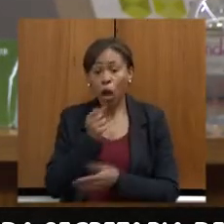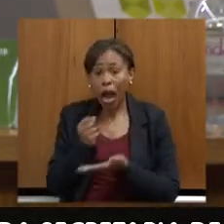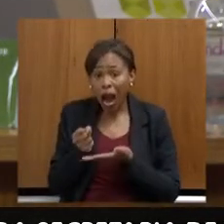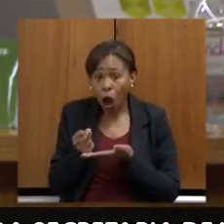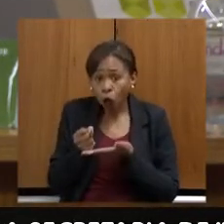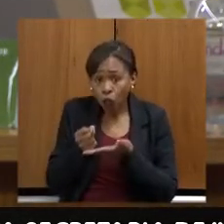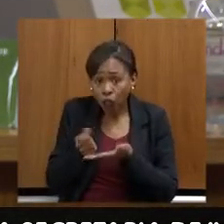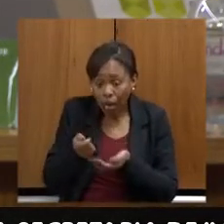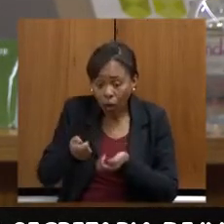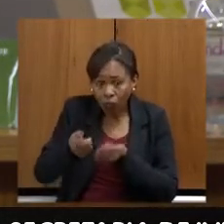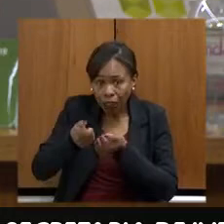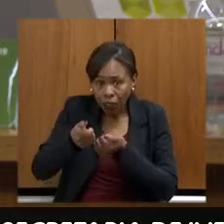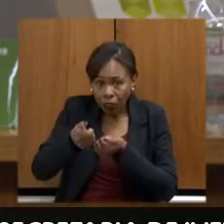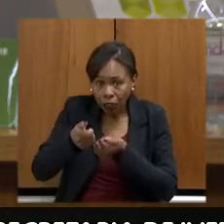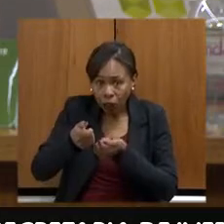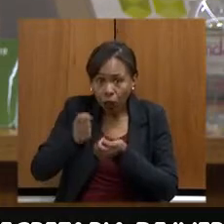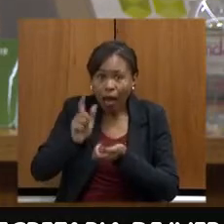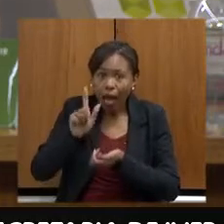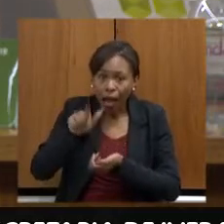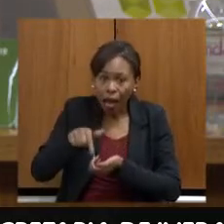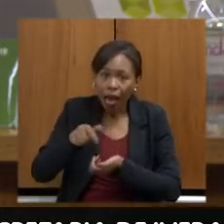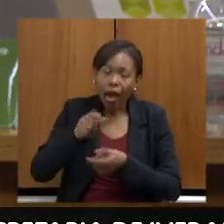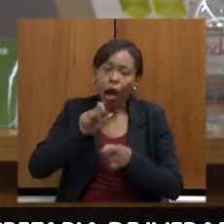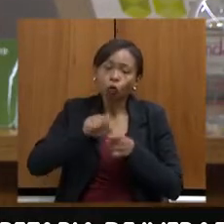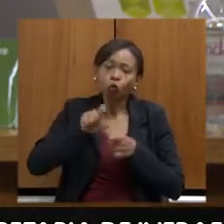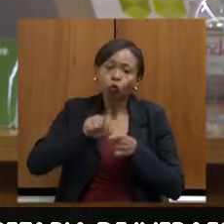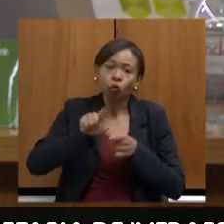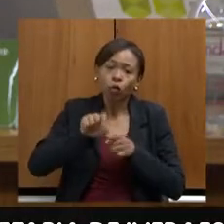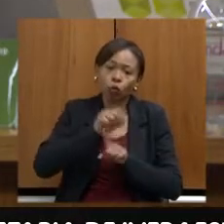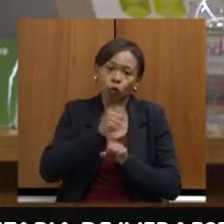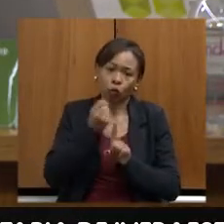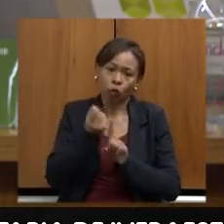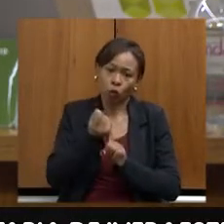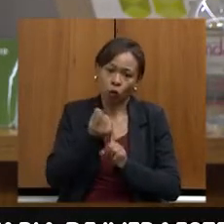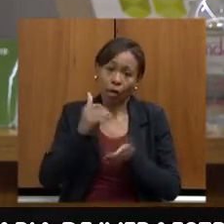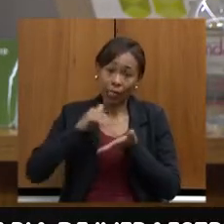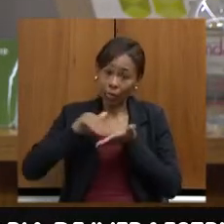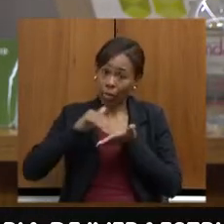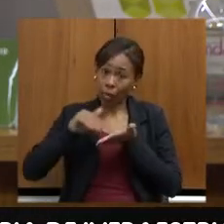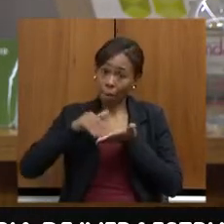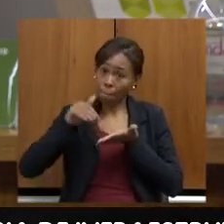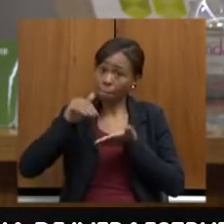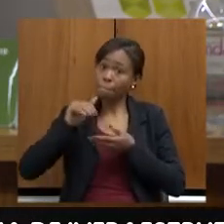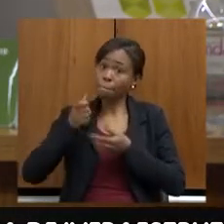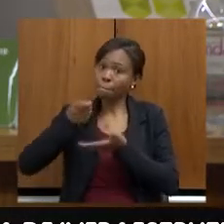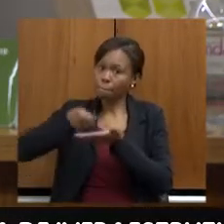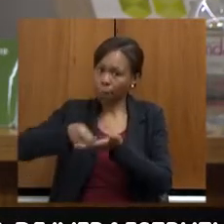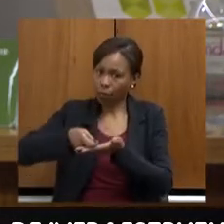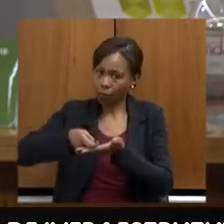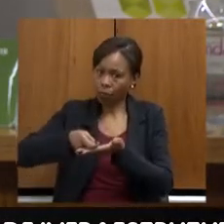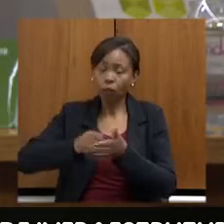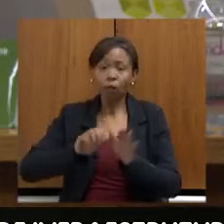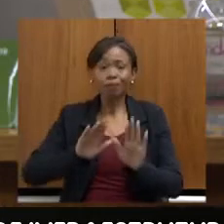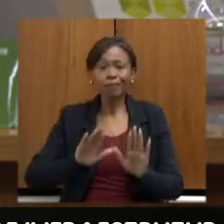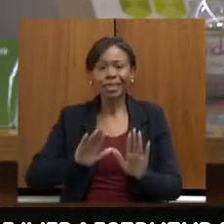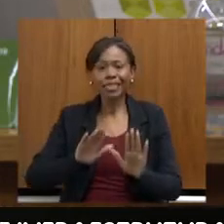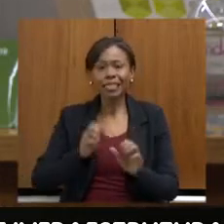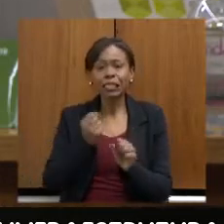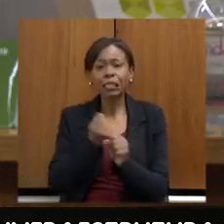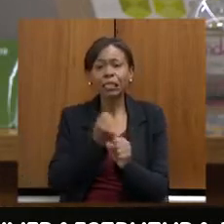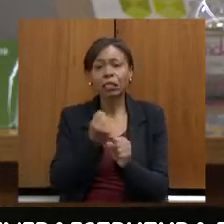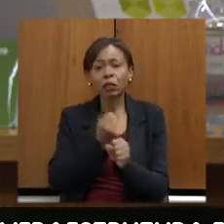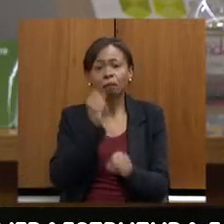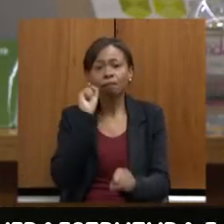sociais que a secretaria apaga só que acontece o que essas obras foram paralisadas